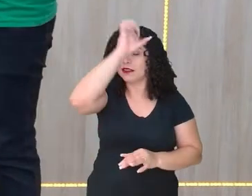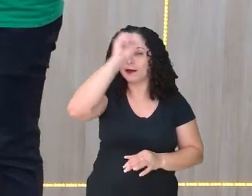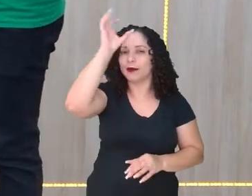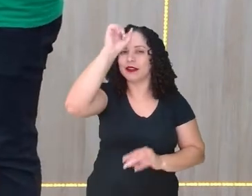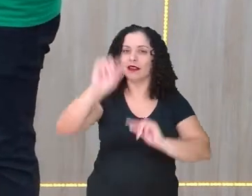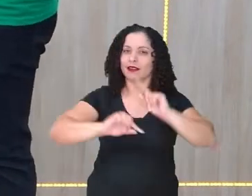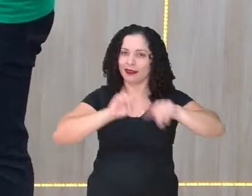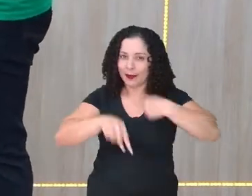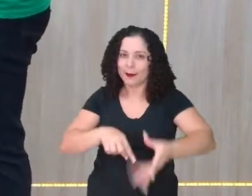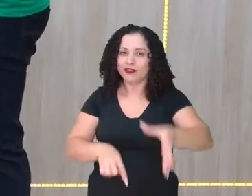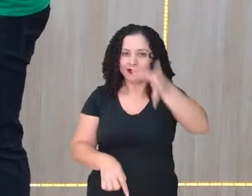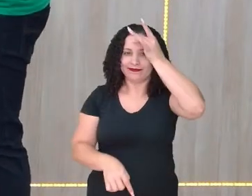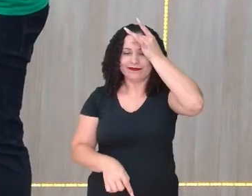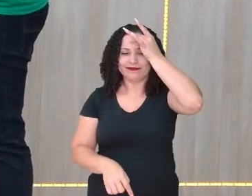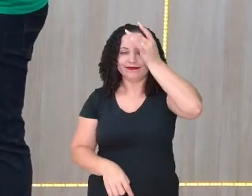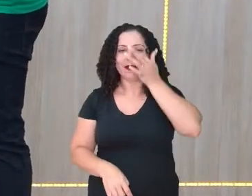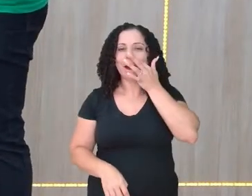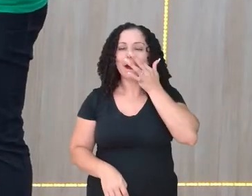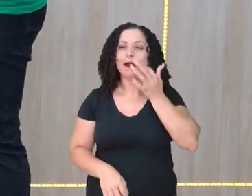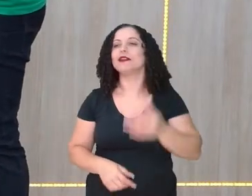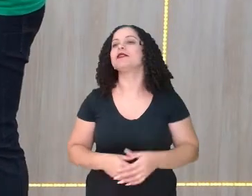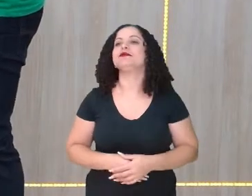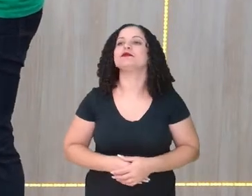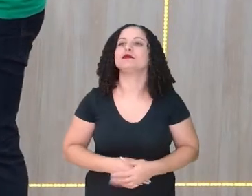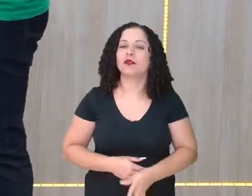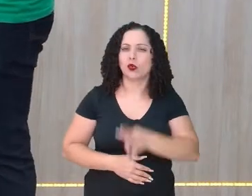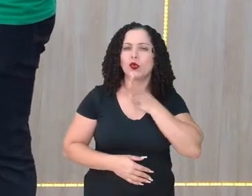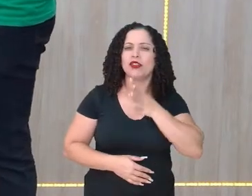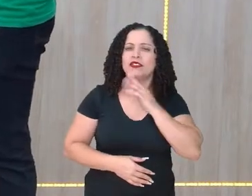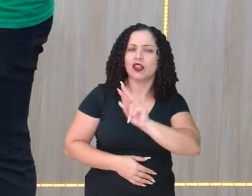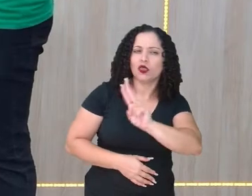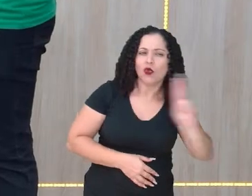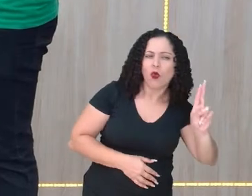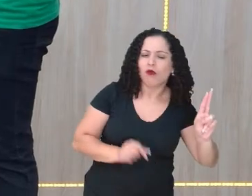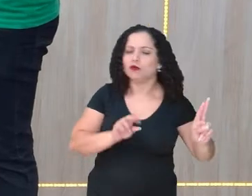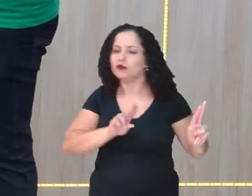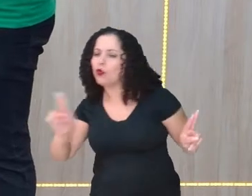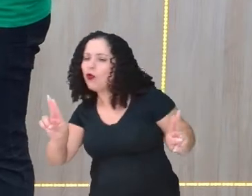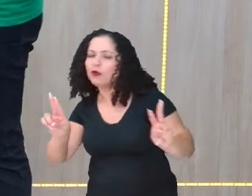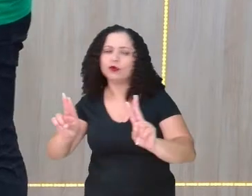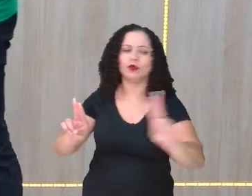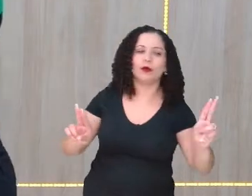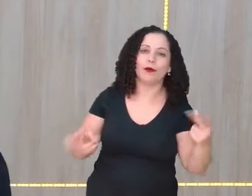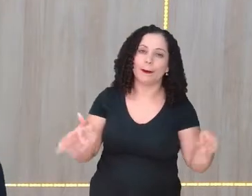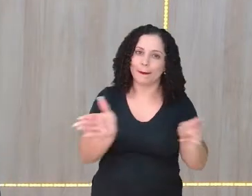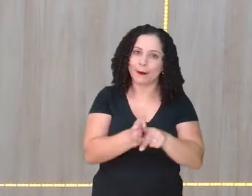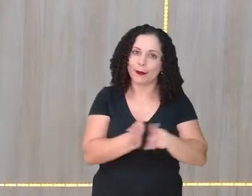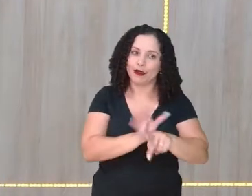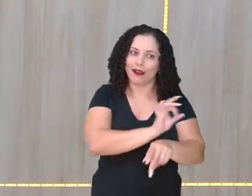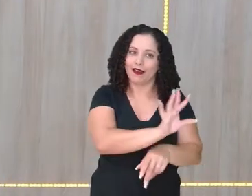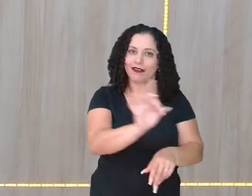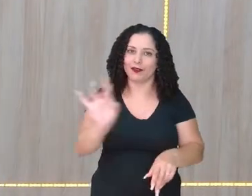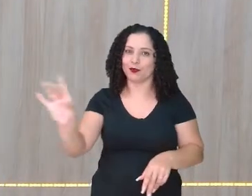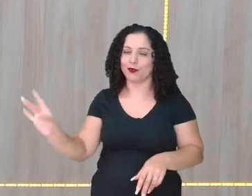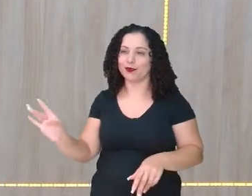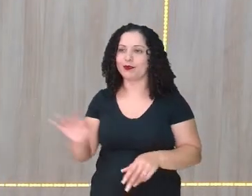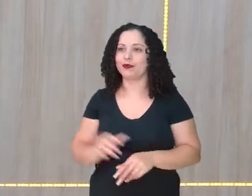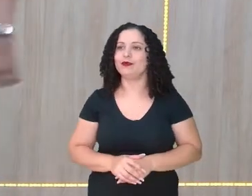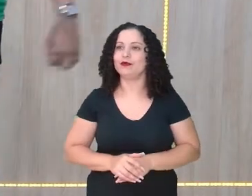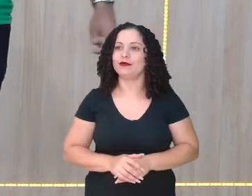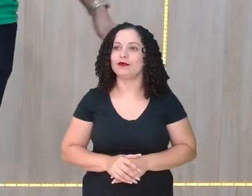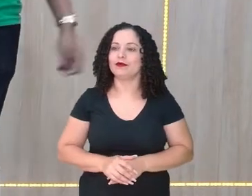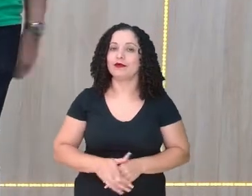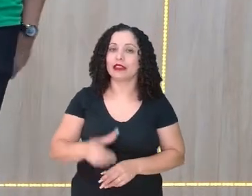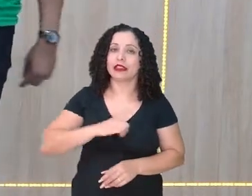pouco vai dar certo, tá bom? É saber pelos nomes, né? Reconhecer a rua eu sei, mas o nome é que dá um pouquinho de problema. Lá na frente tem um cruzamento